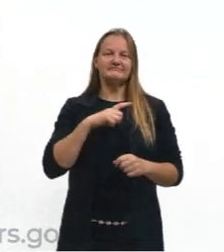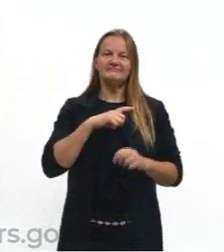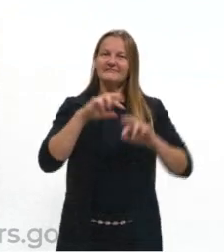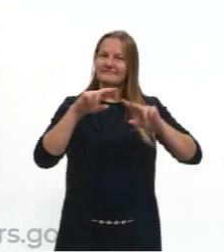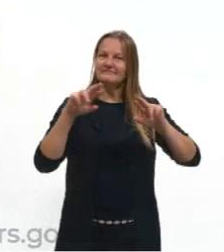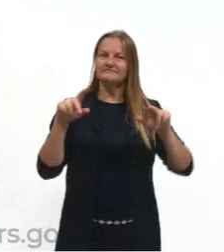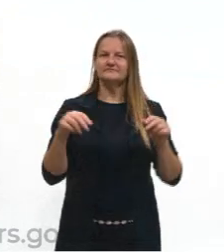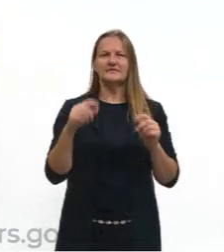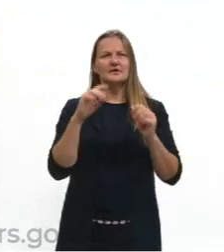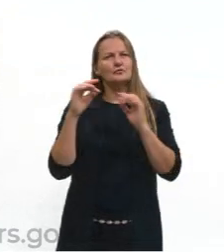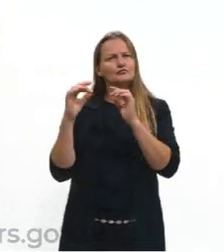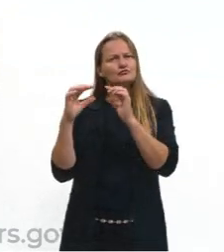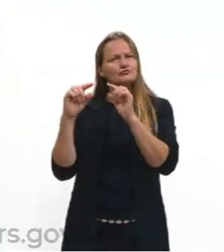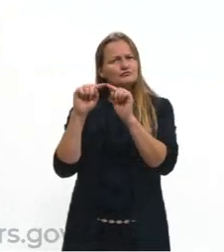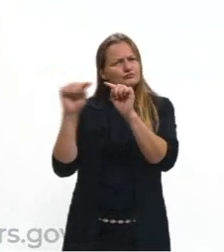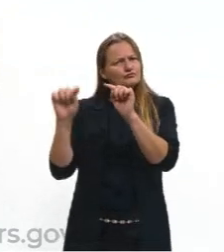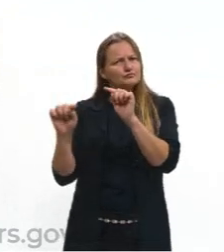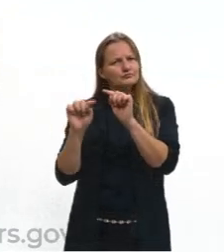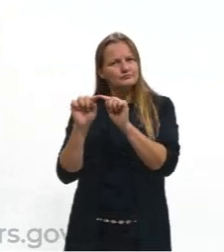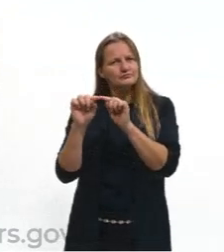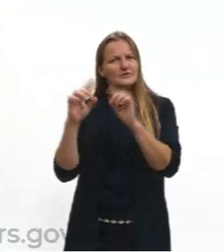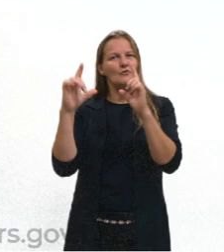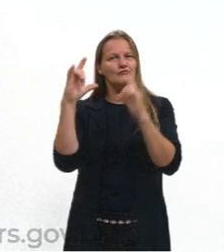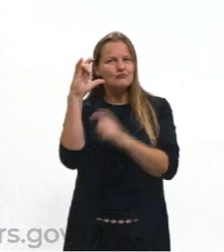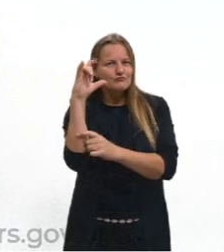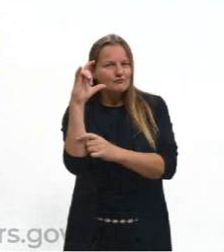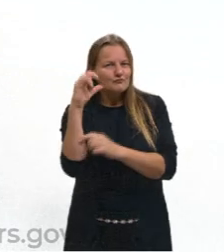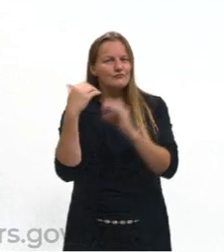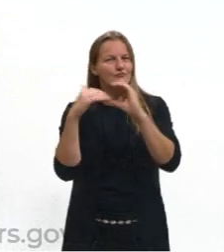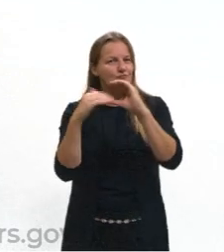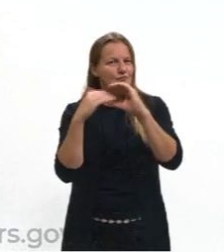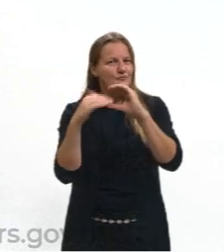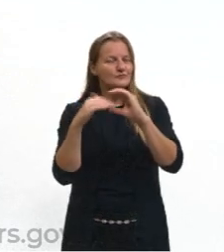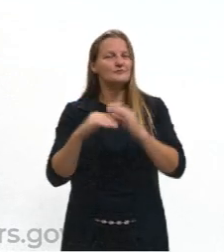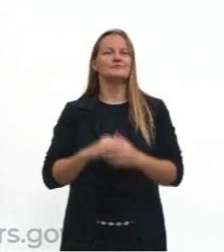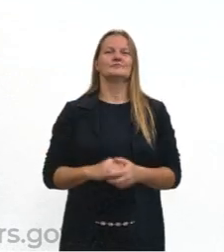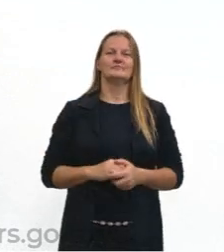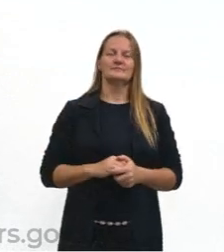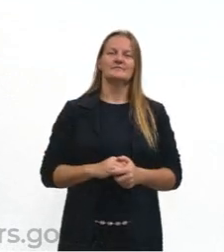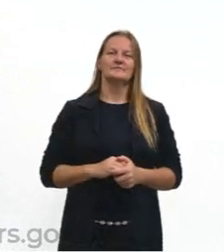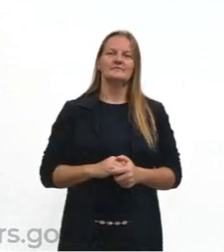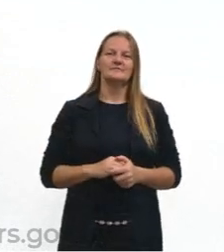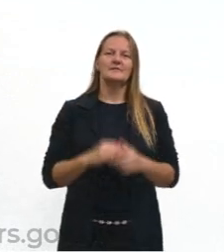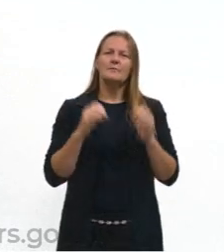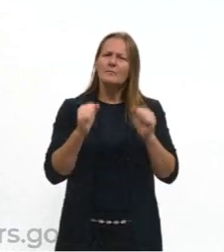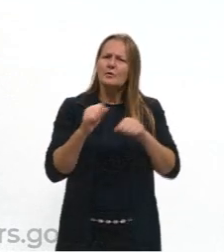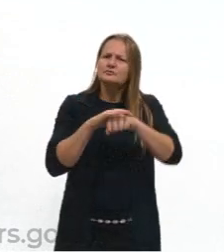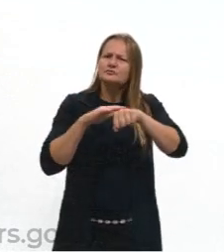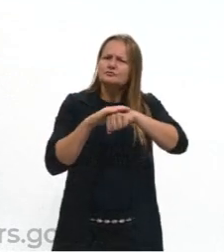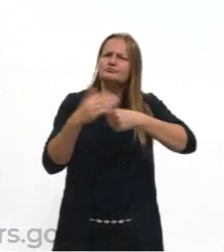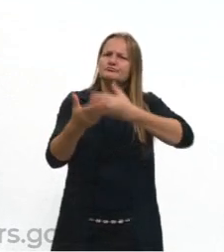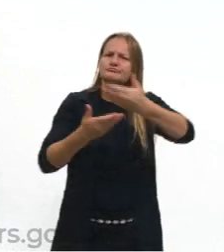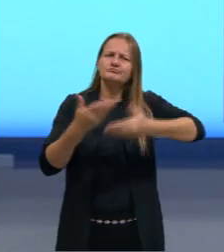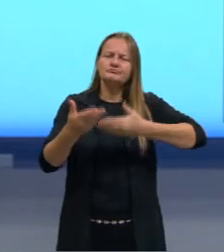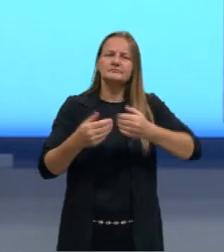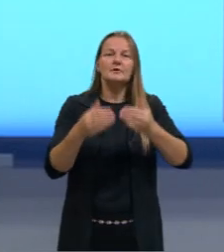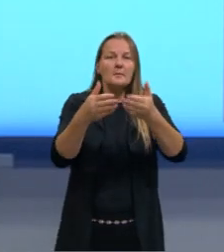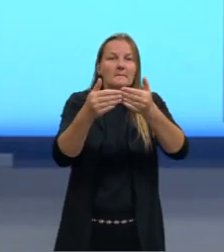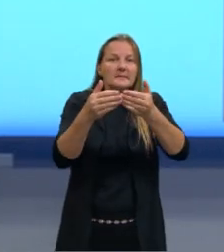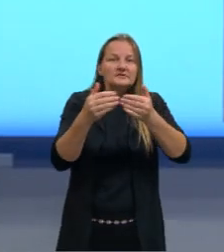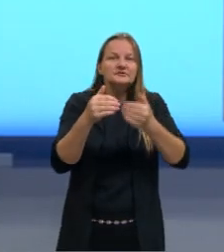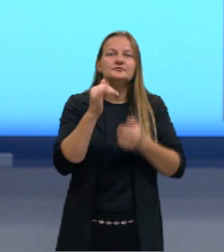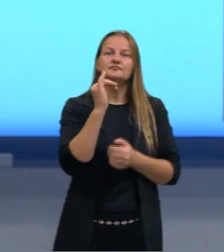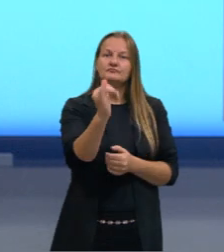cantinho vocês têm a minha rede social você tem acesso ao meu Instagram é o meu e-mail educar e eu quero fazer um pedido para vocês e